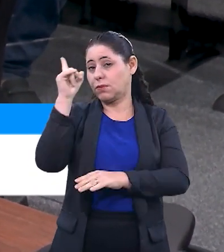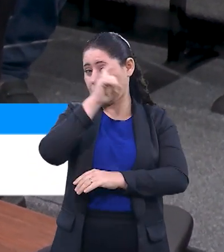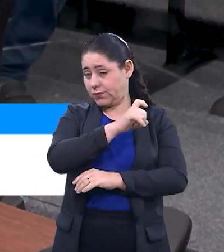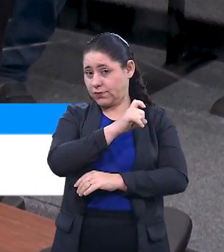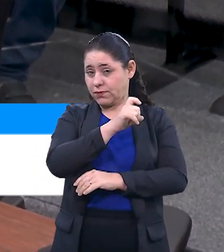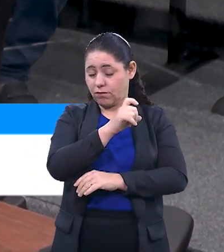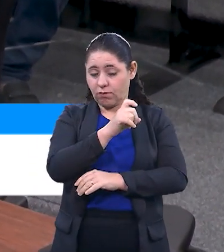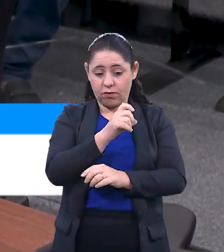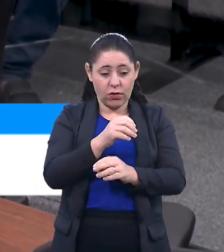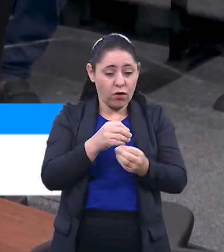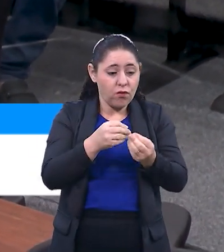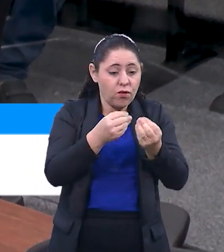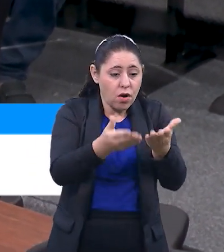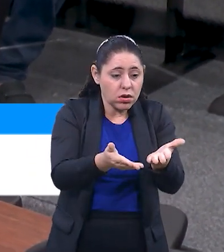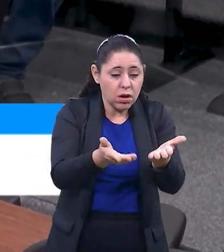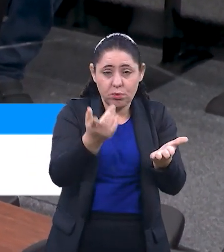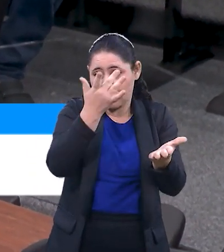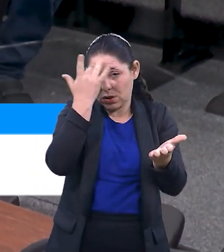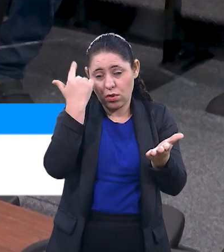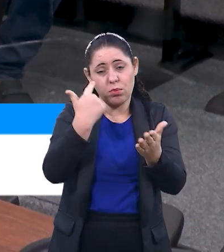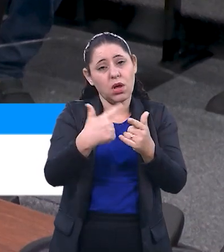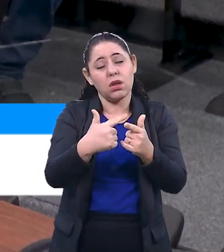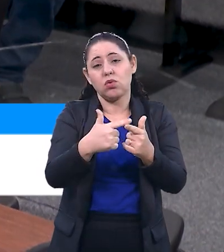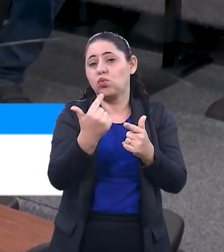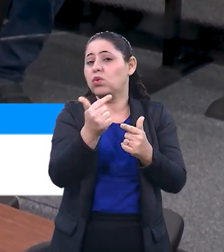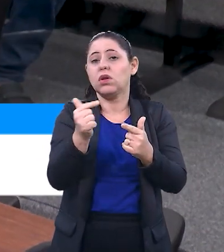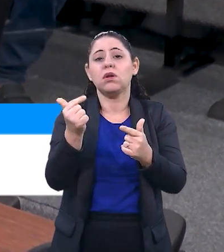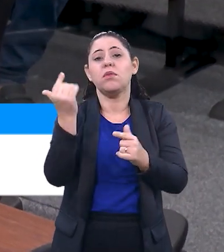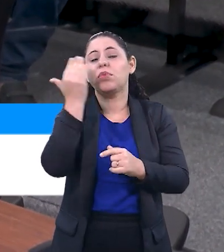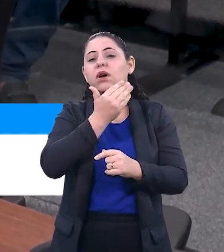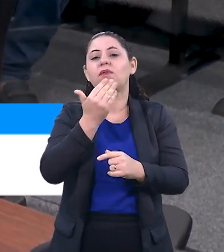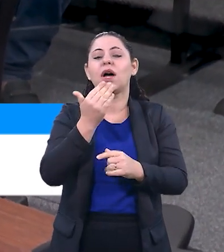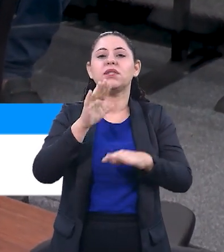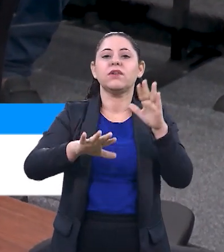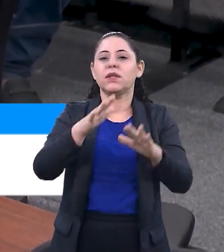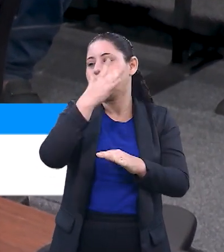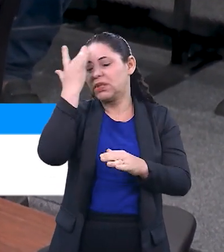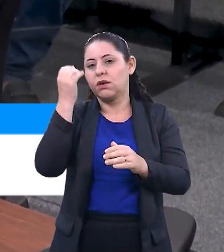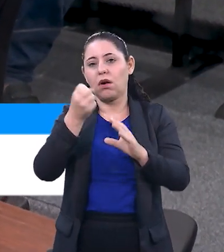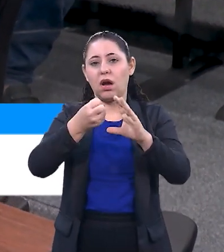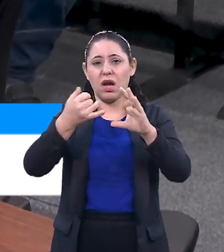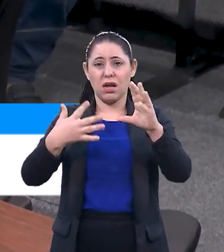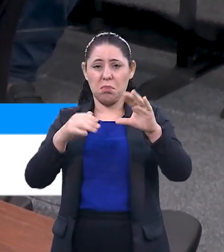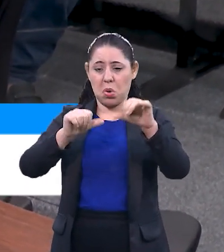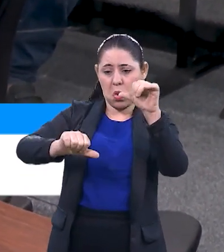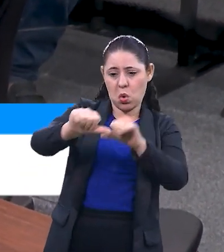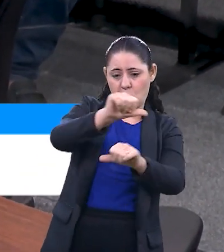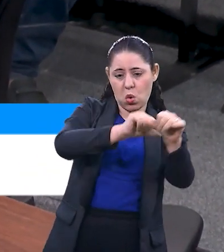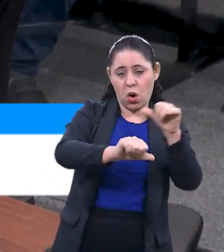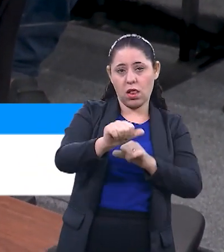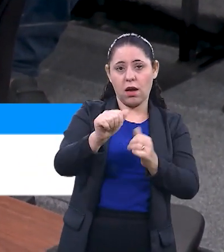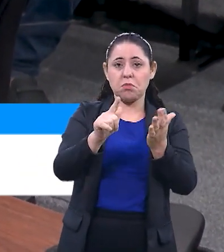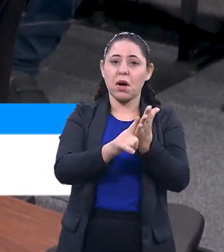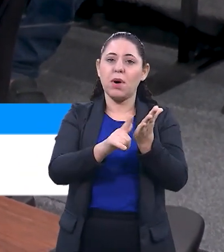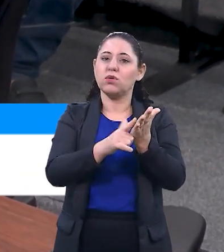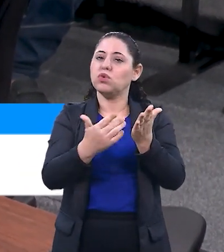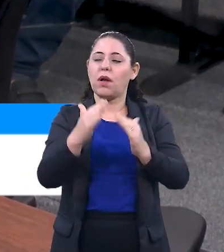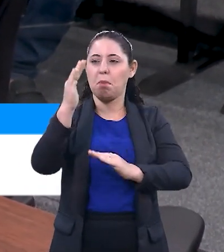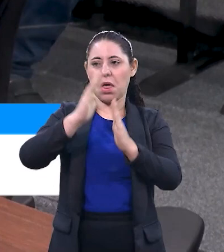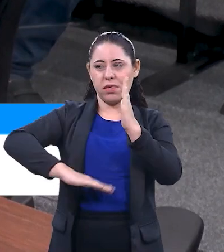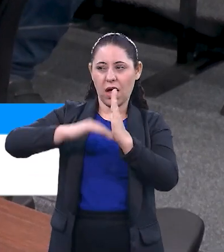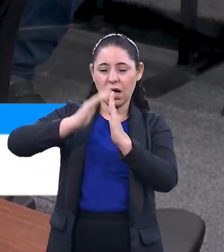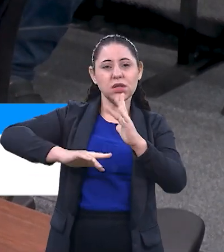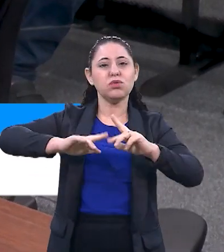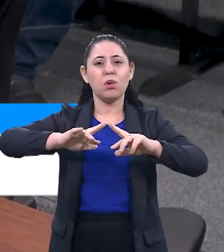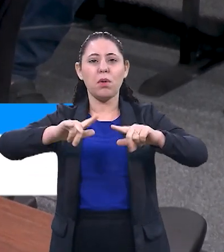vezes a dificuldade de devolução, de identificação, até porque às vezes essas bicicletas as suas características são modificadas,